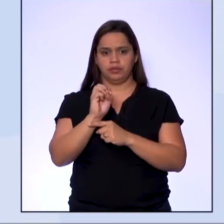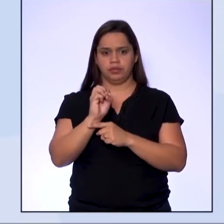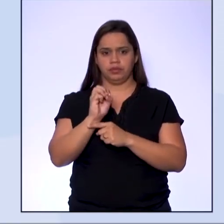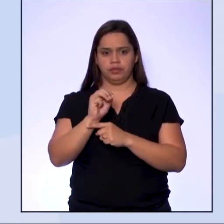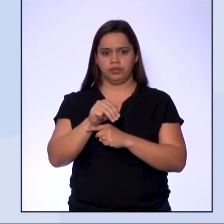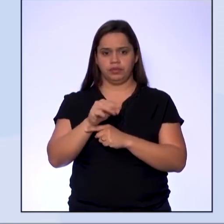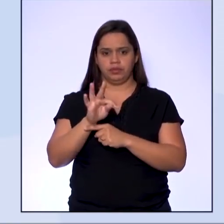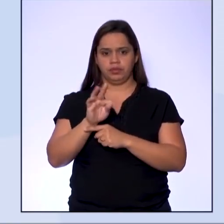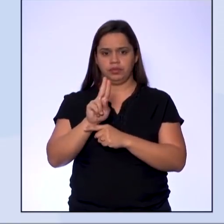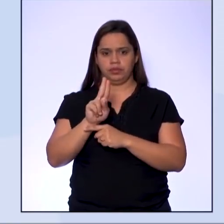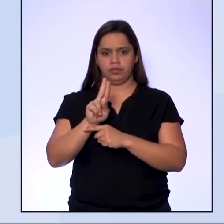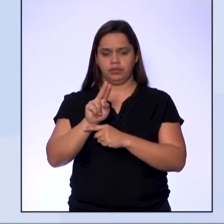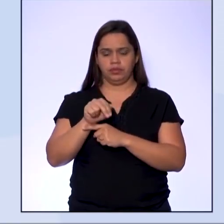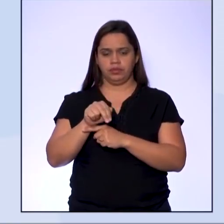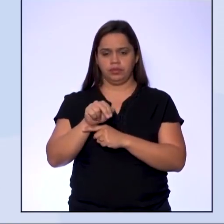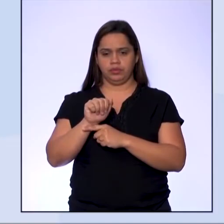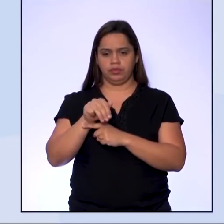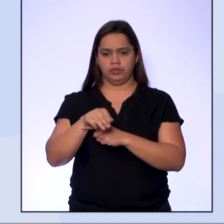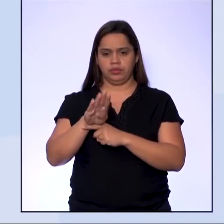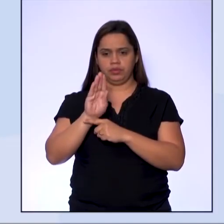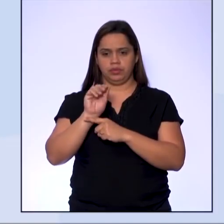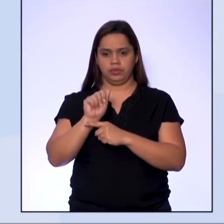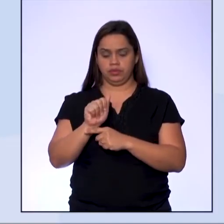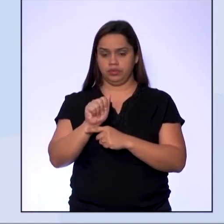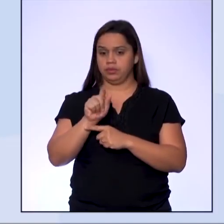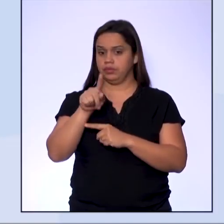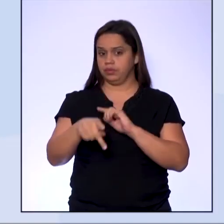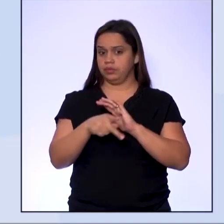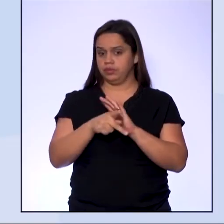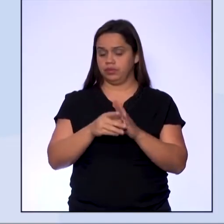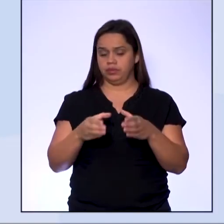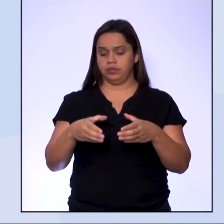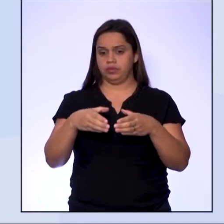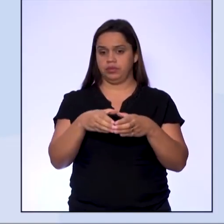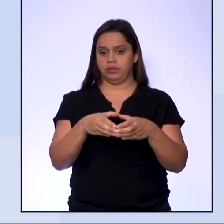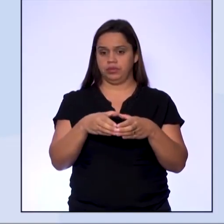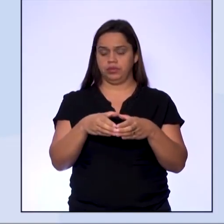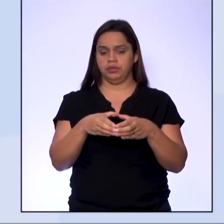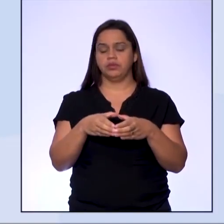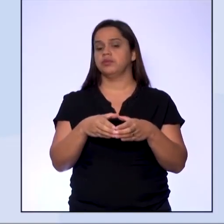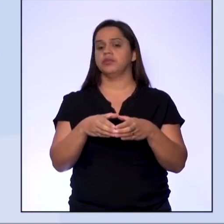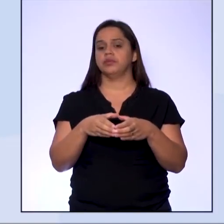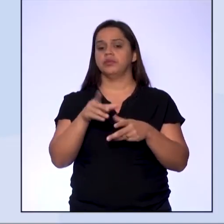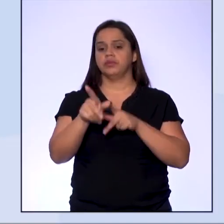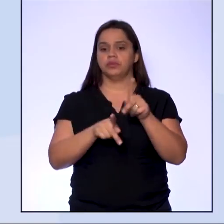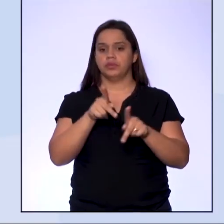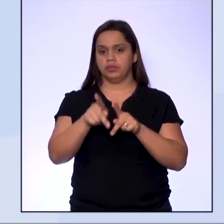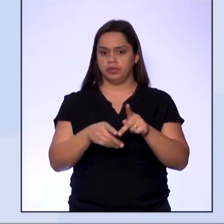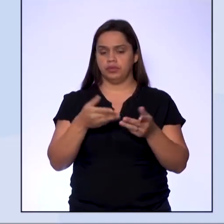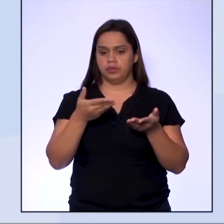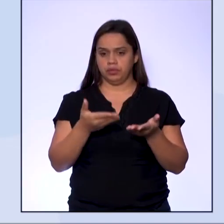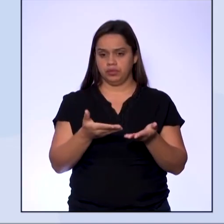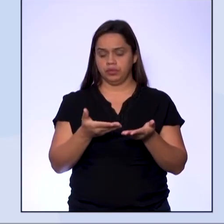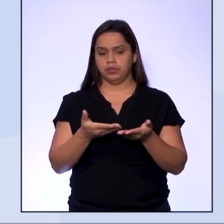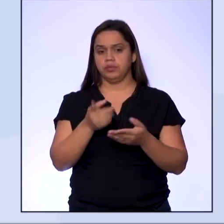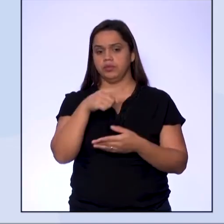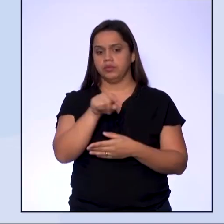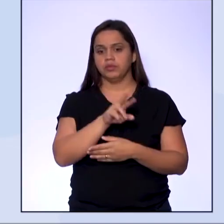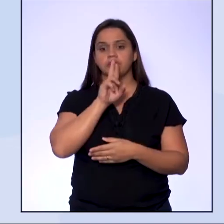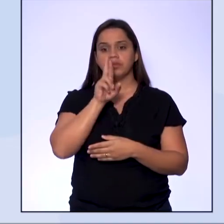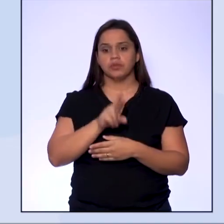dessa cidade, né, que está aí na Cordilheira dos Andes. Então vocês vão observar, né, e vão responder o que nós estamos propondo